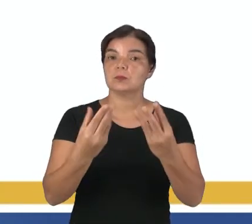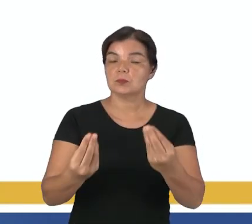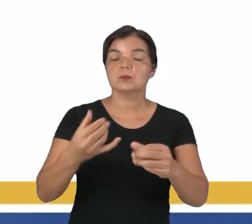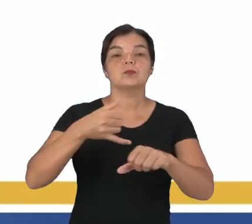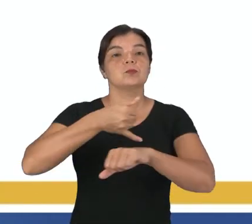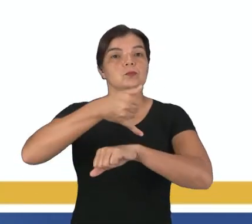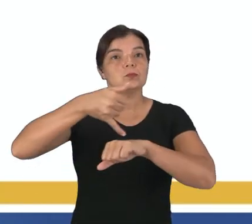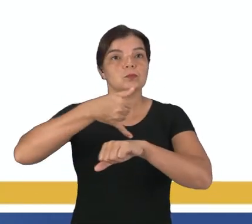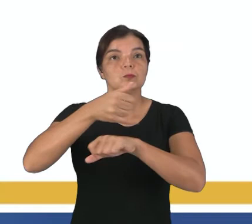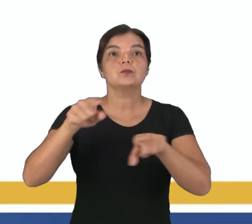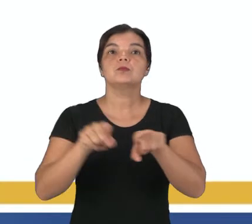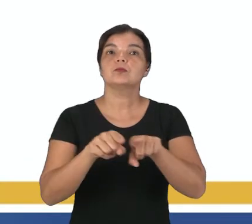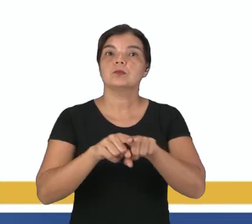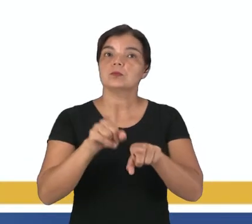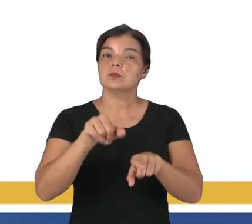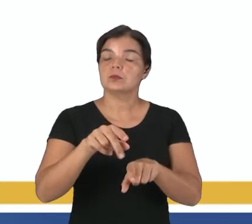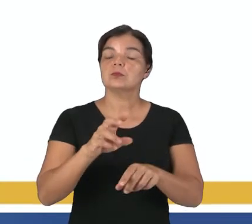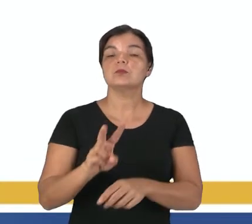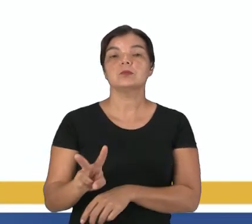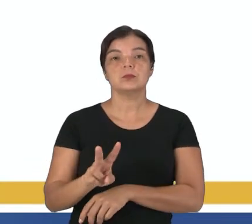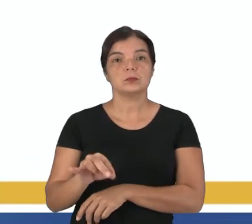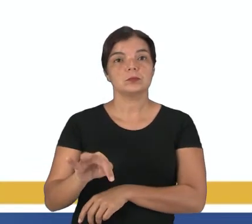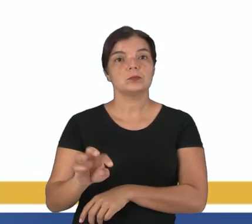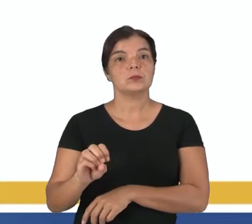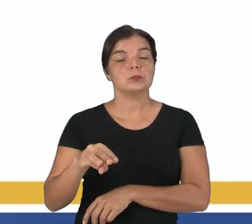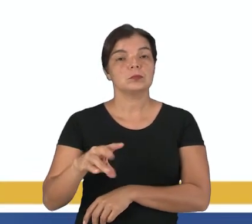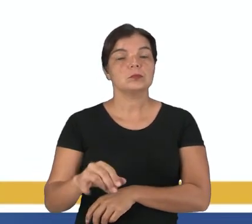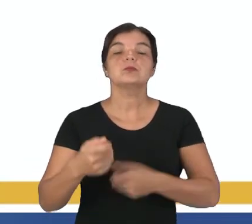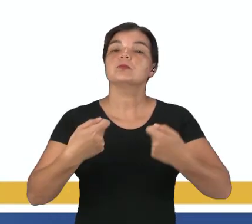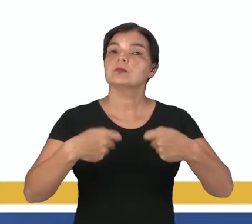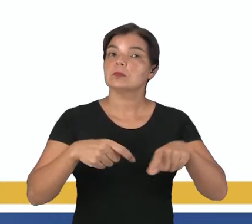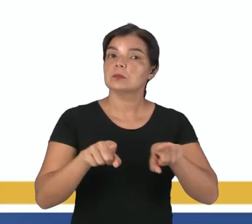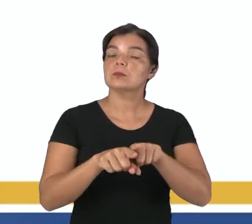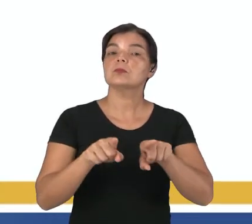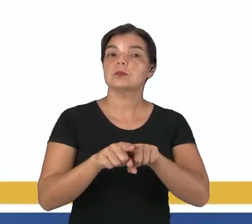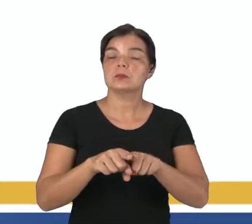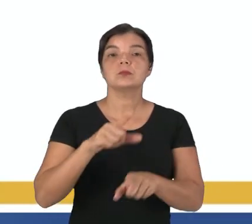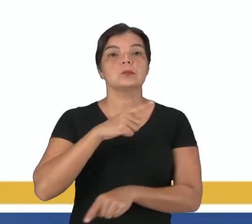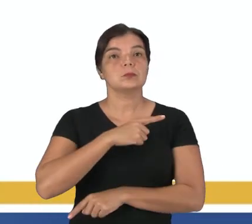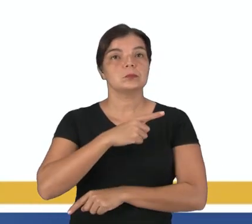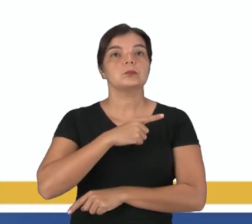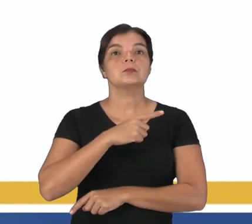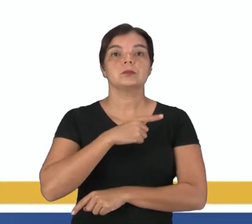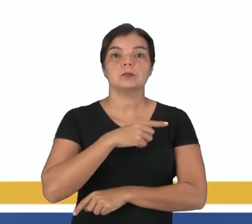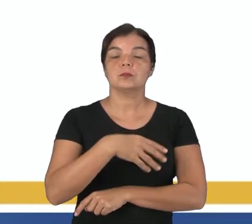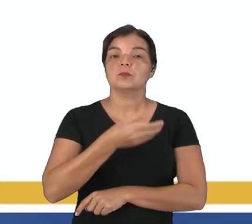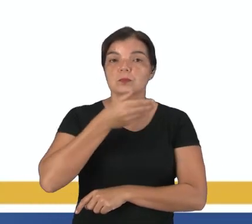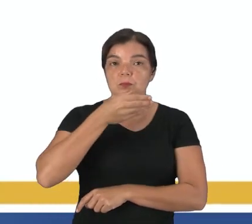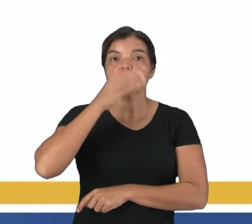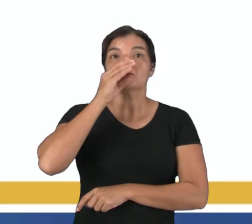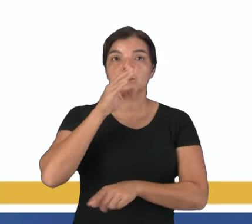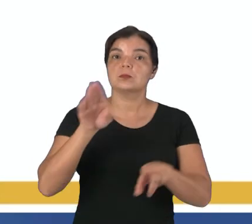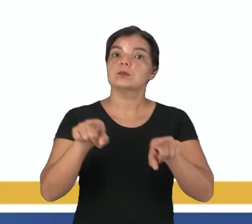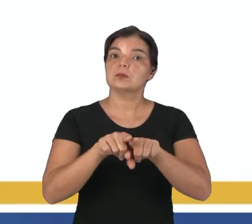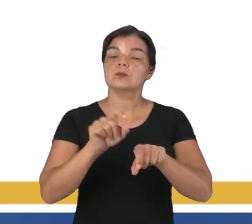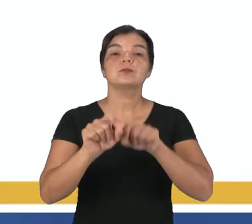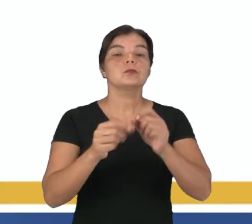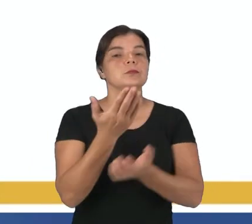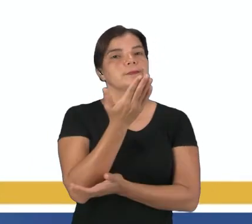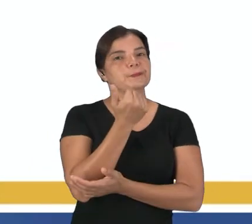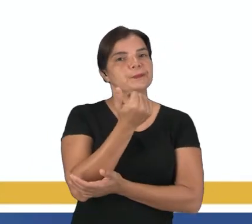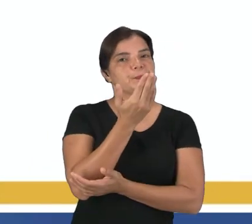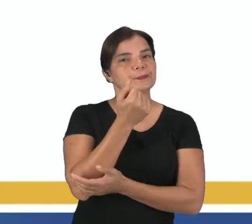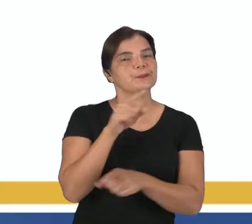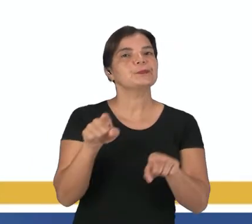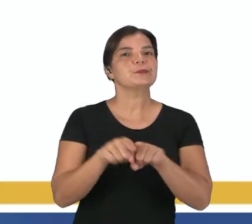gordura em líbrio as vitaminas A gente precisa para obter a gente precisa ingerir elas